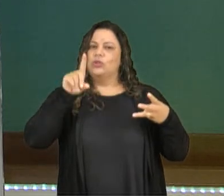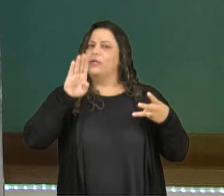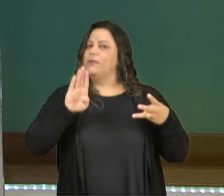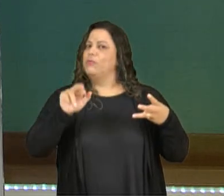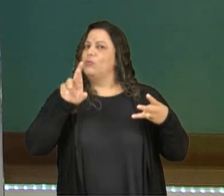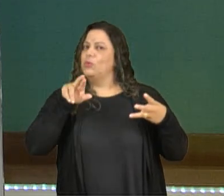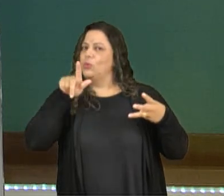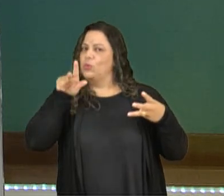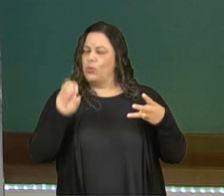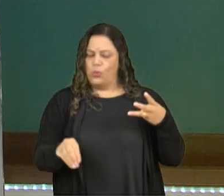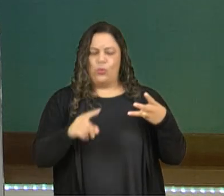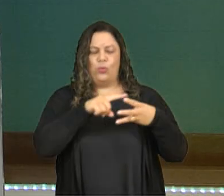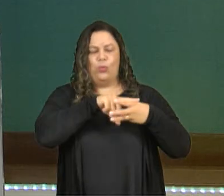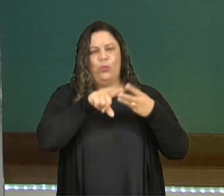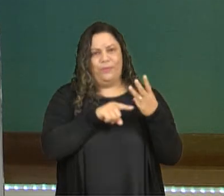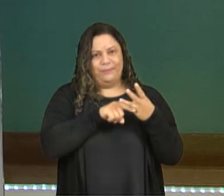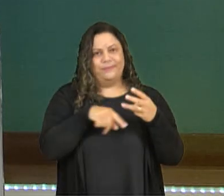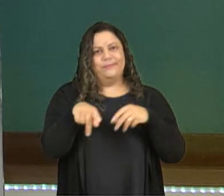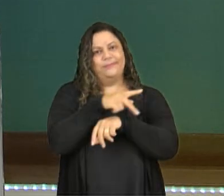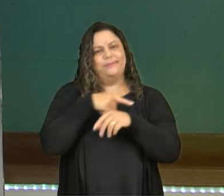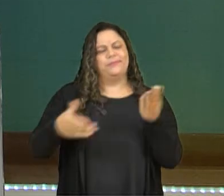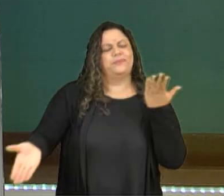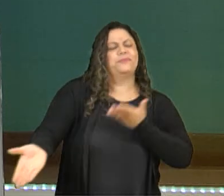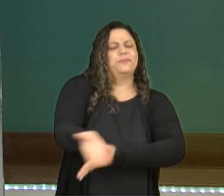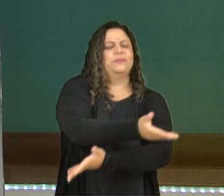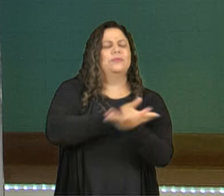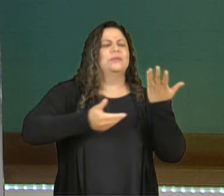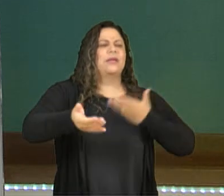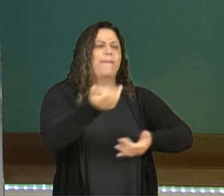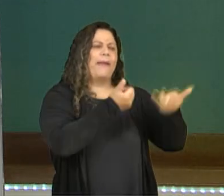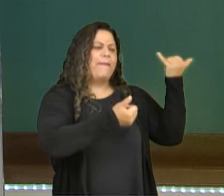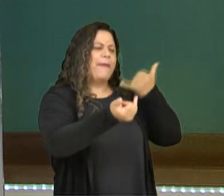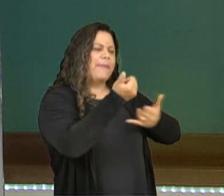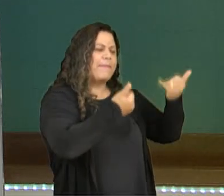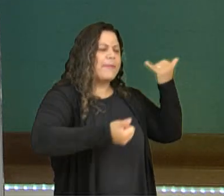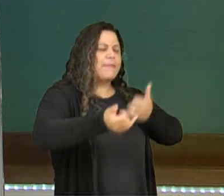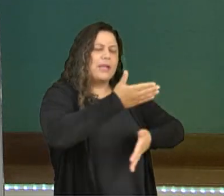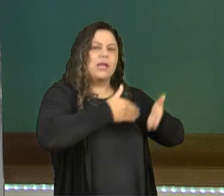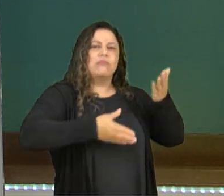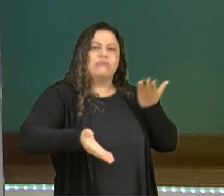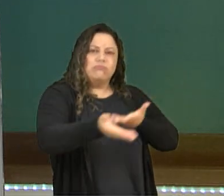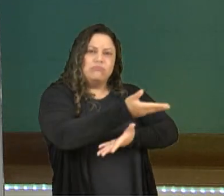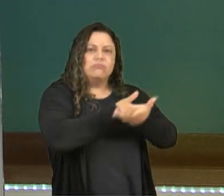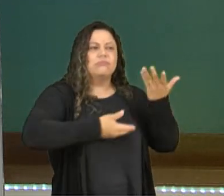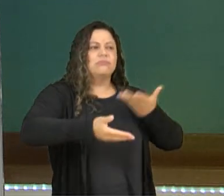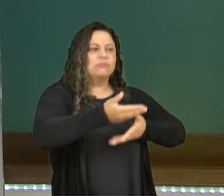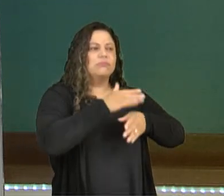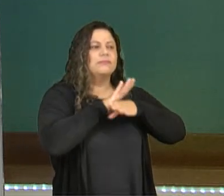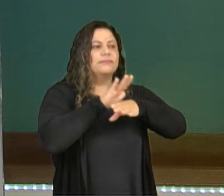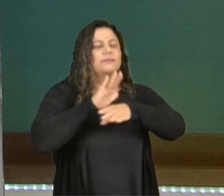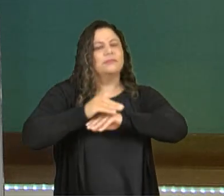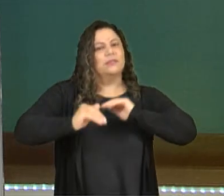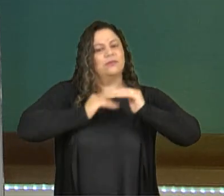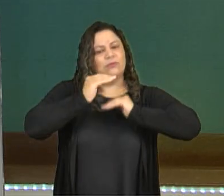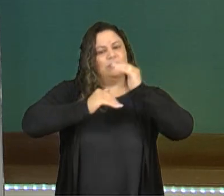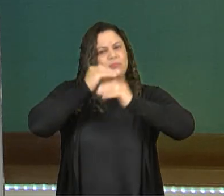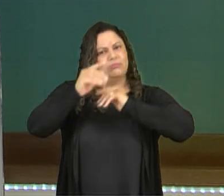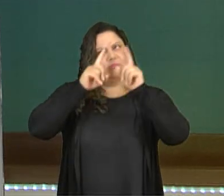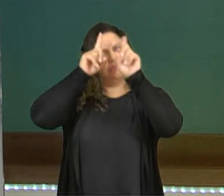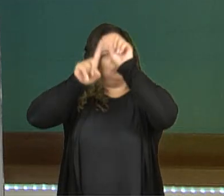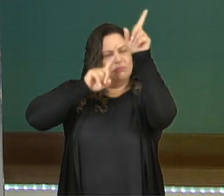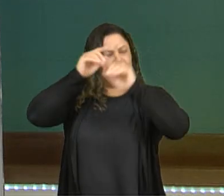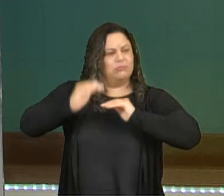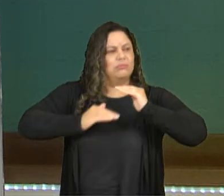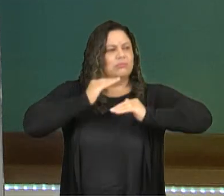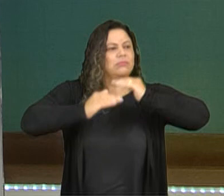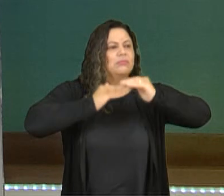de compartilhar informações, ajudar na reconstrução, fez com que essa ideia de bloco econômico crescesse.